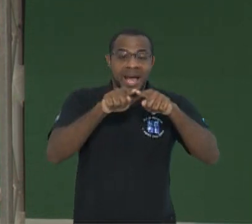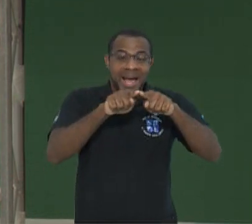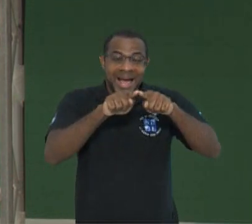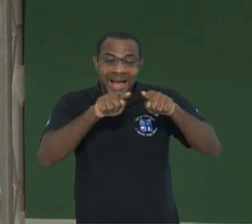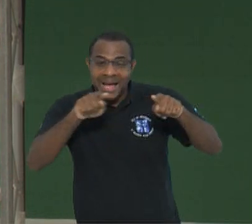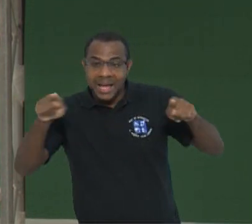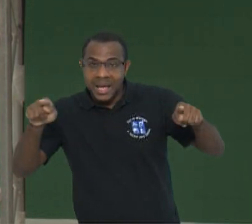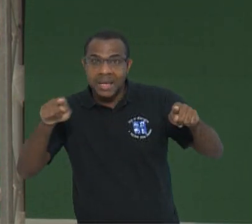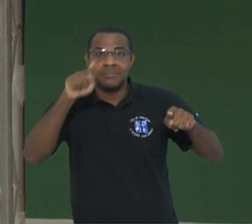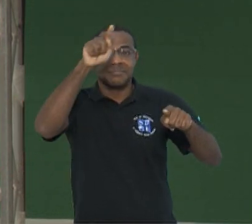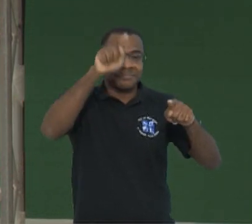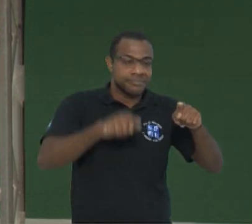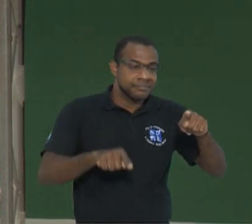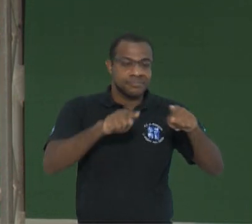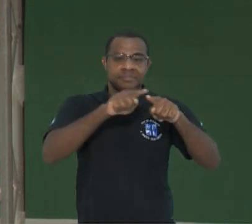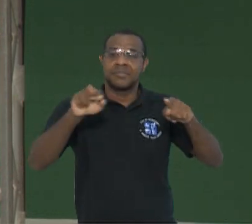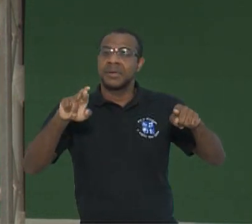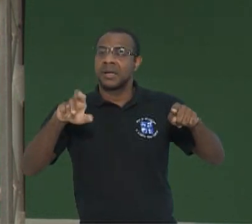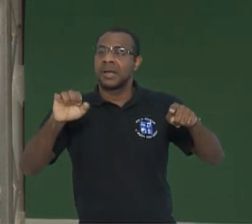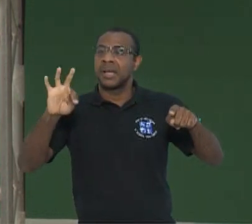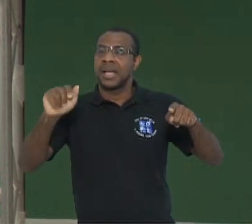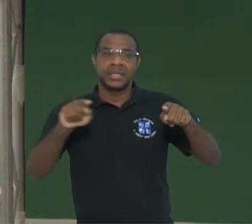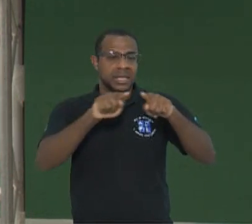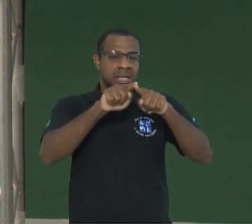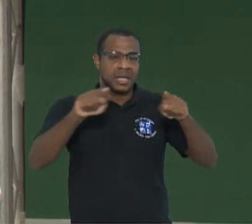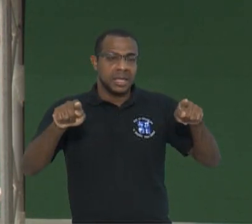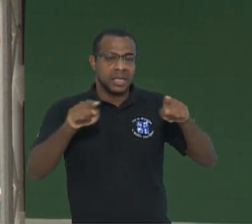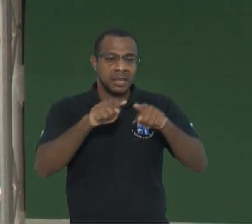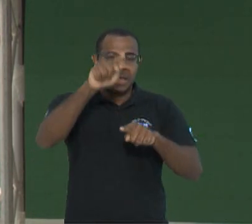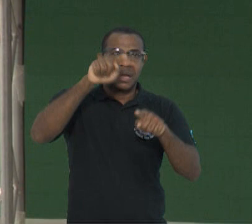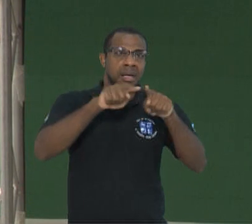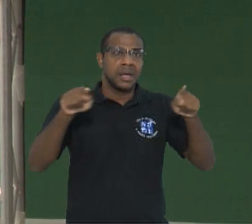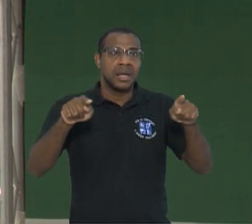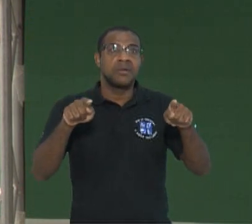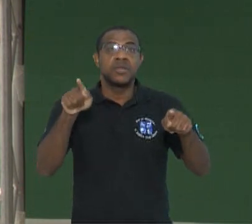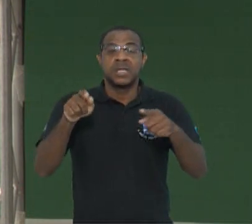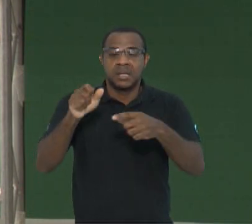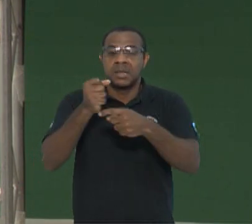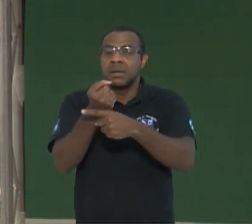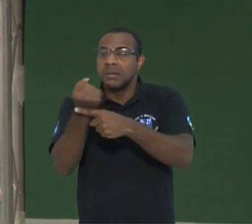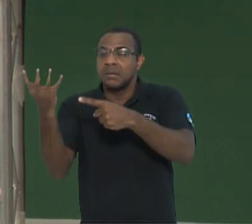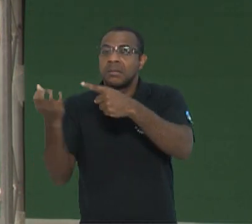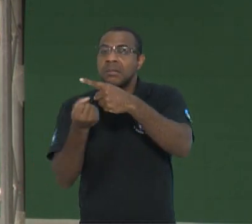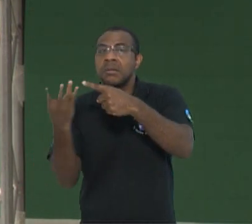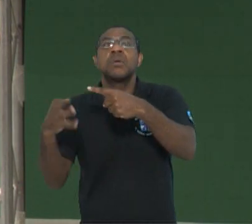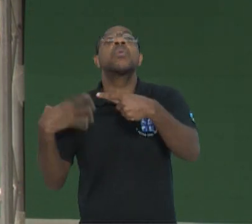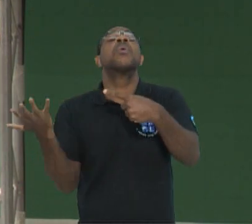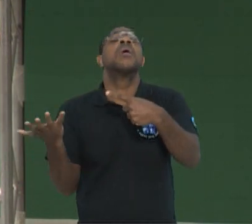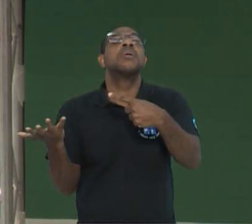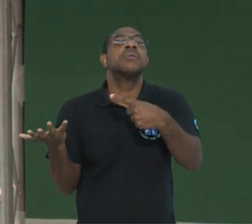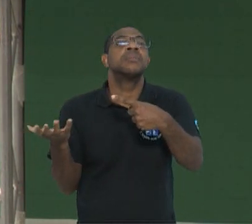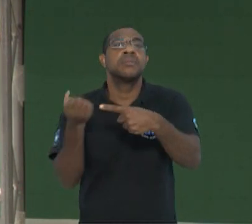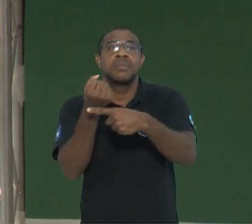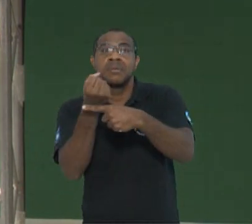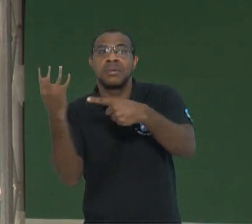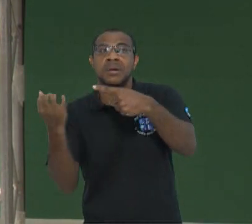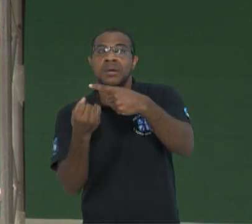hipérbole do quiz anterior, tá? Então, deixei a hipérbole, eu quero que vocês escrevam quais são as equações